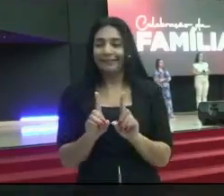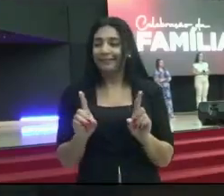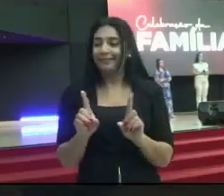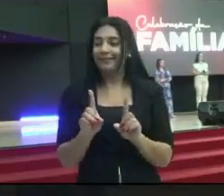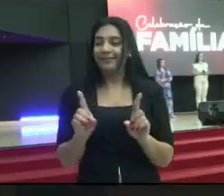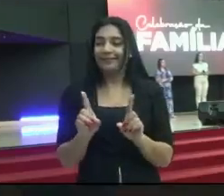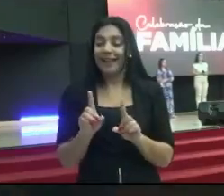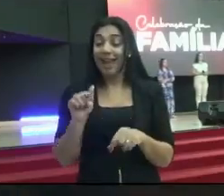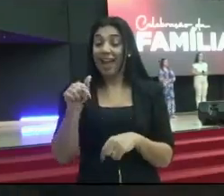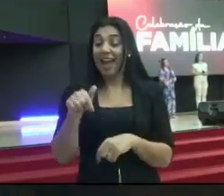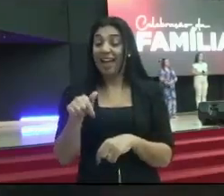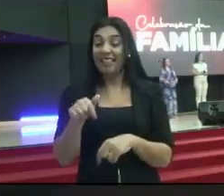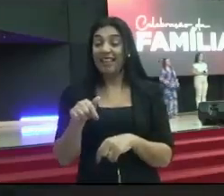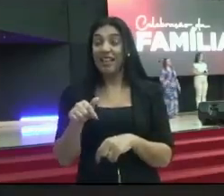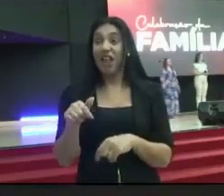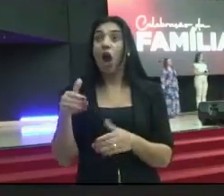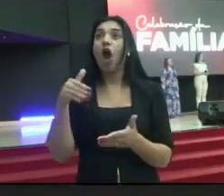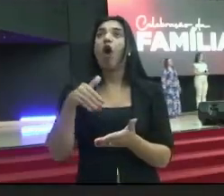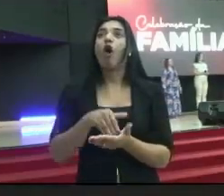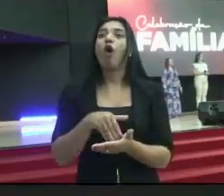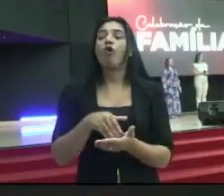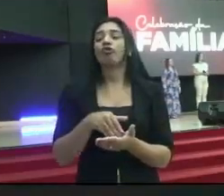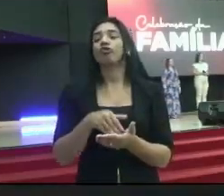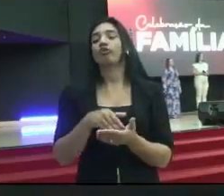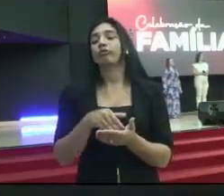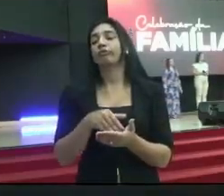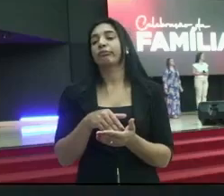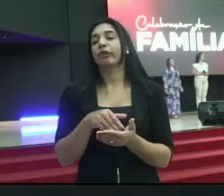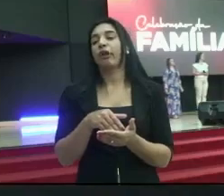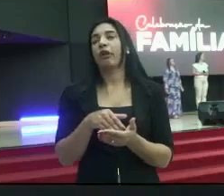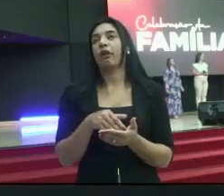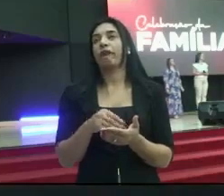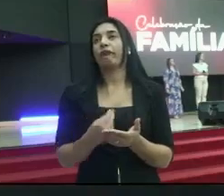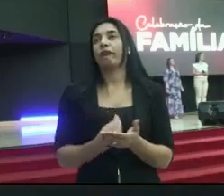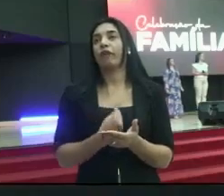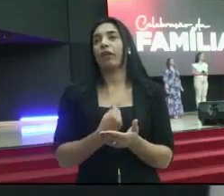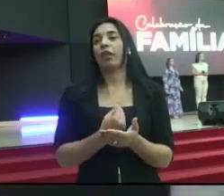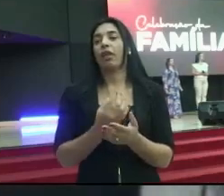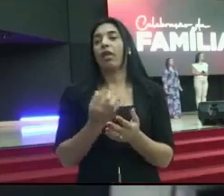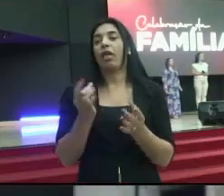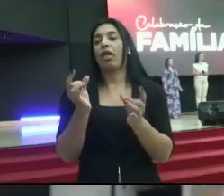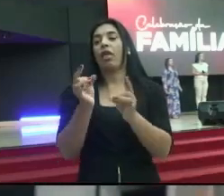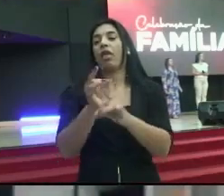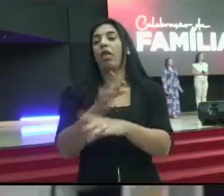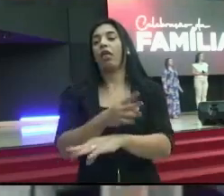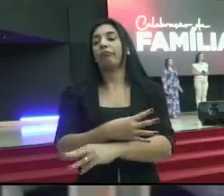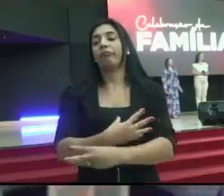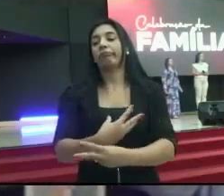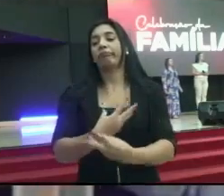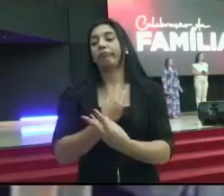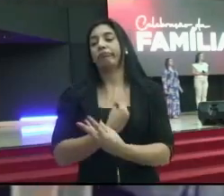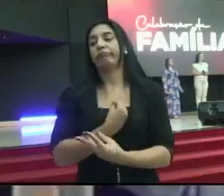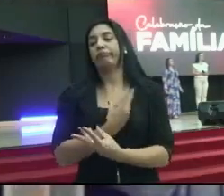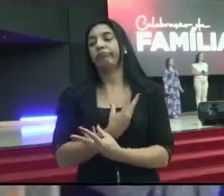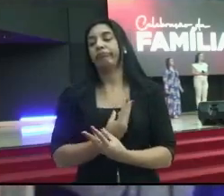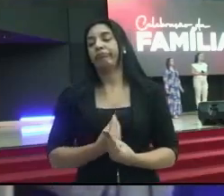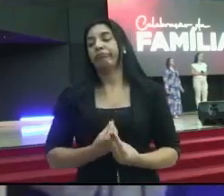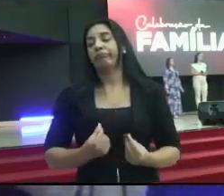Esta não é a última nota da sinfonia da sua vida.